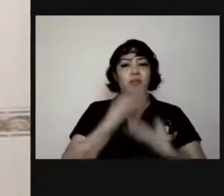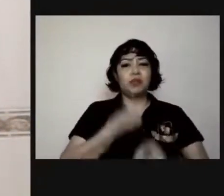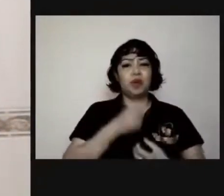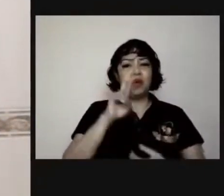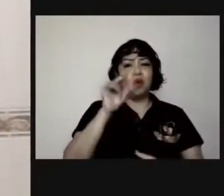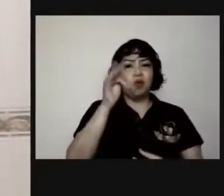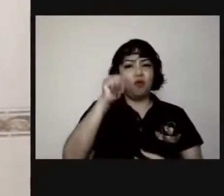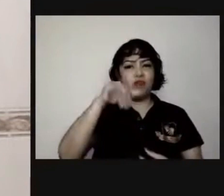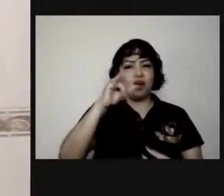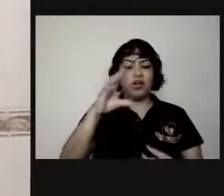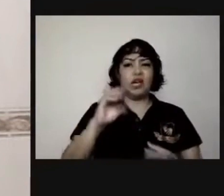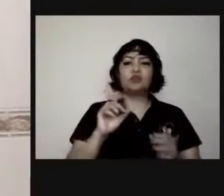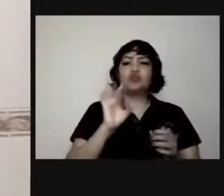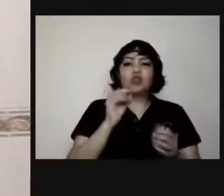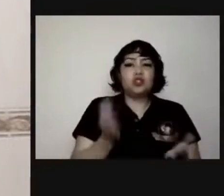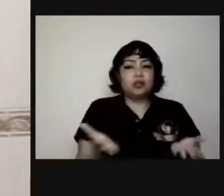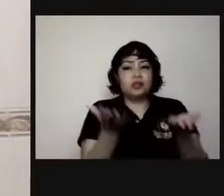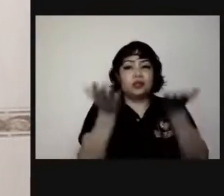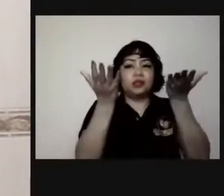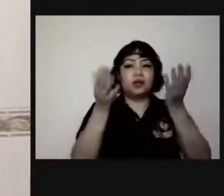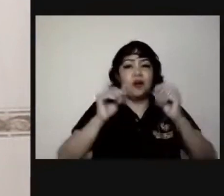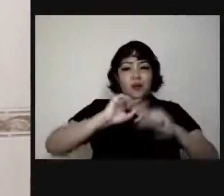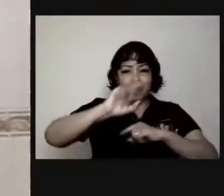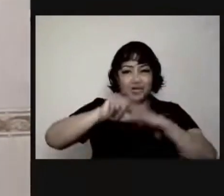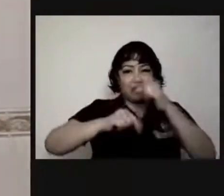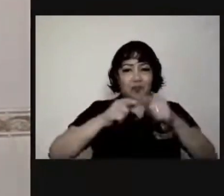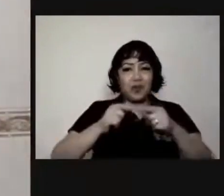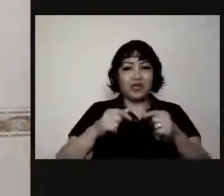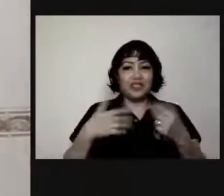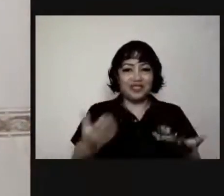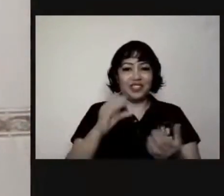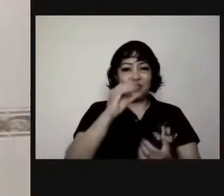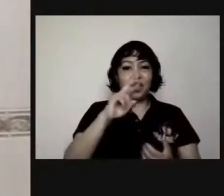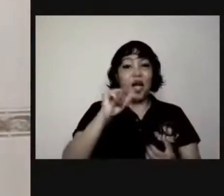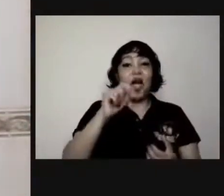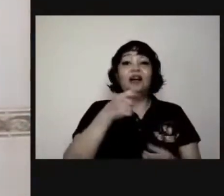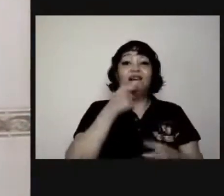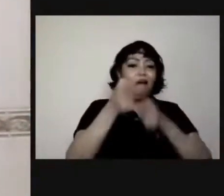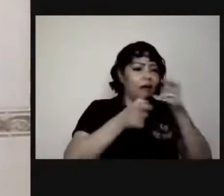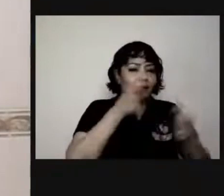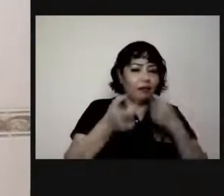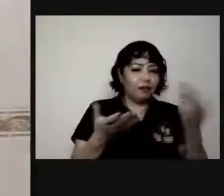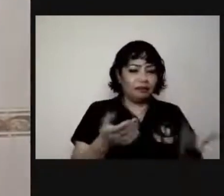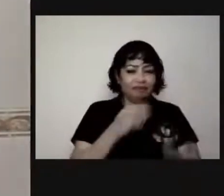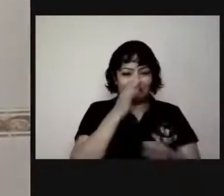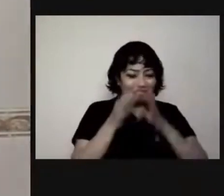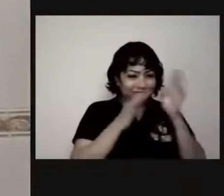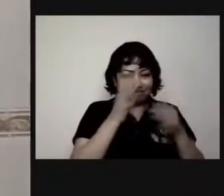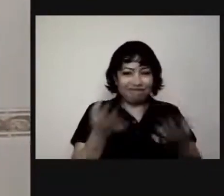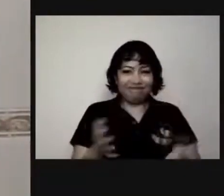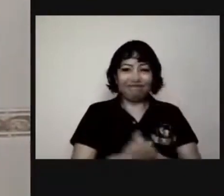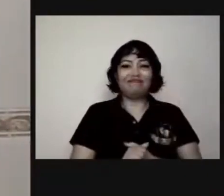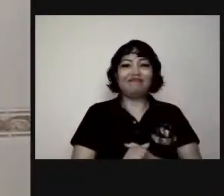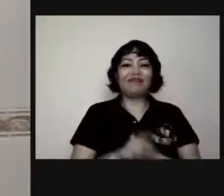de exaltação, mas aí vem a criticidade, e essa eu gostaria de ler por inteira, que ela é muito interessante. O título